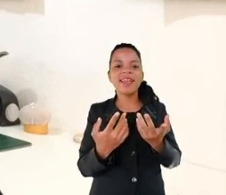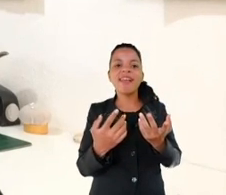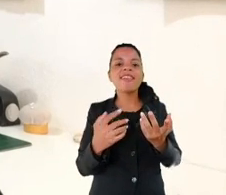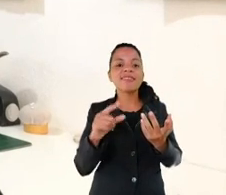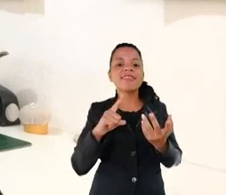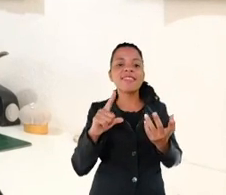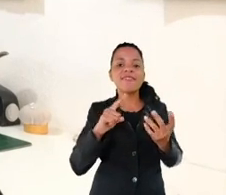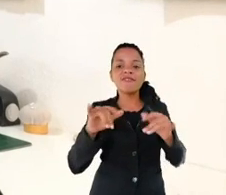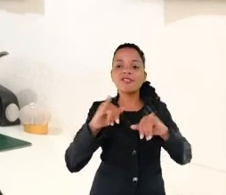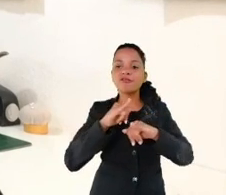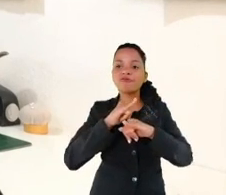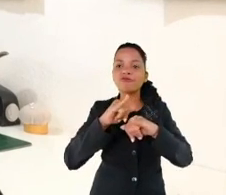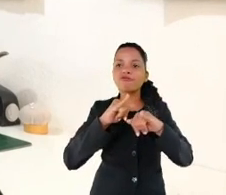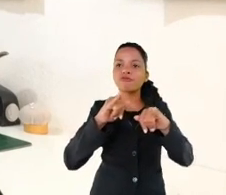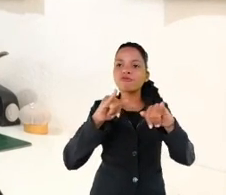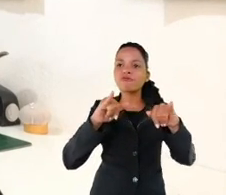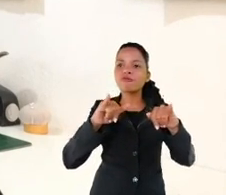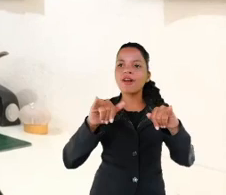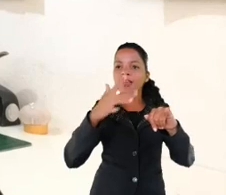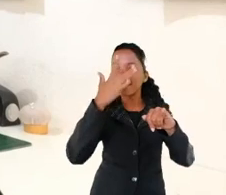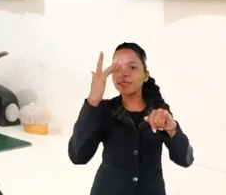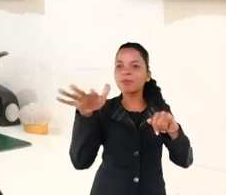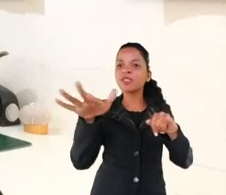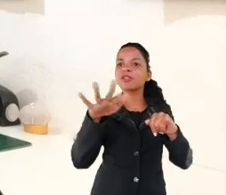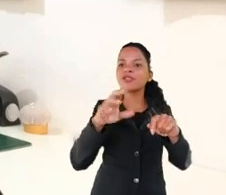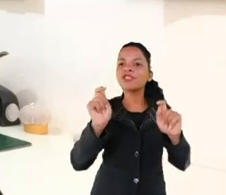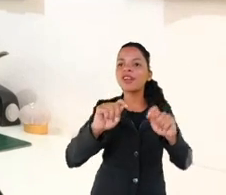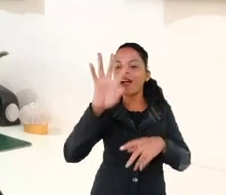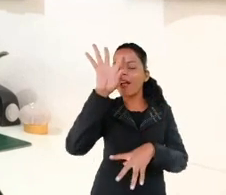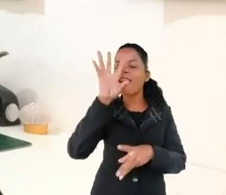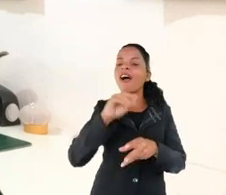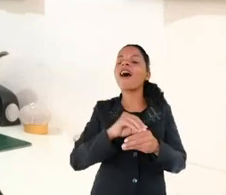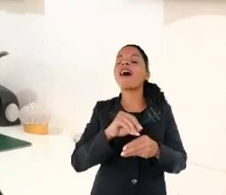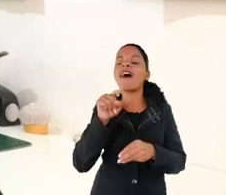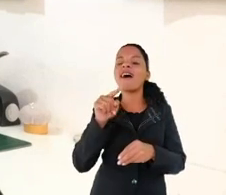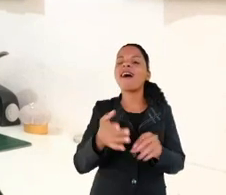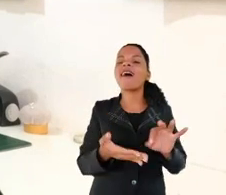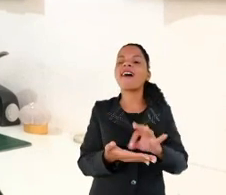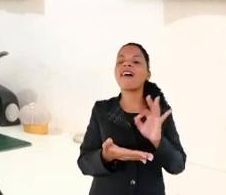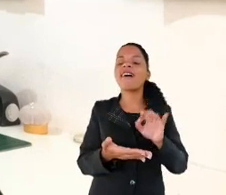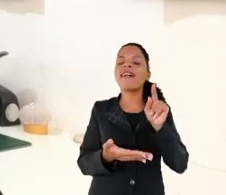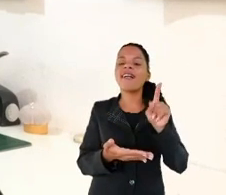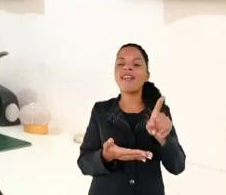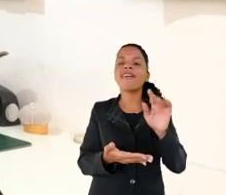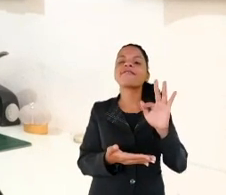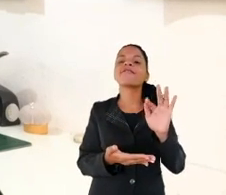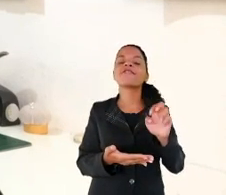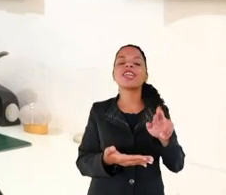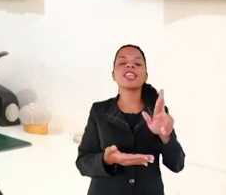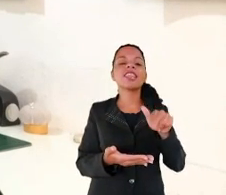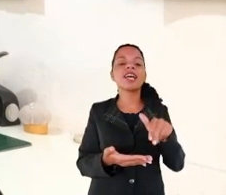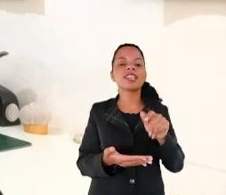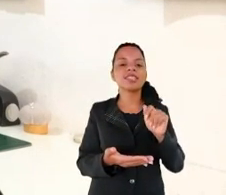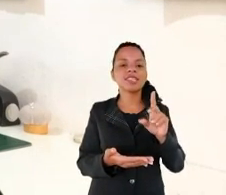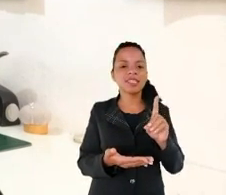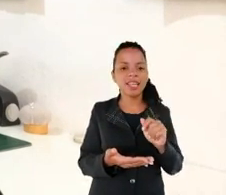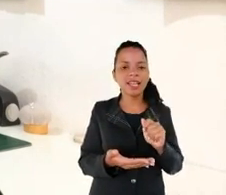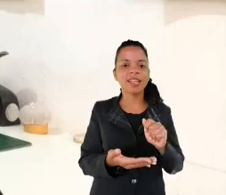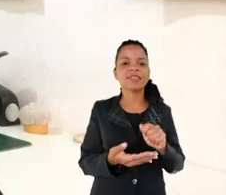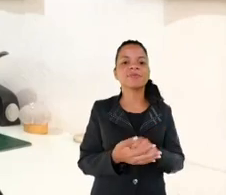assim, visualmente. Mas eu acho que é isso, eu trabalho muito com papel, eu imprimo muitos